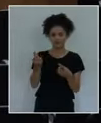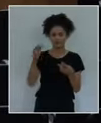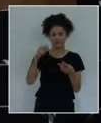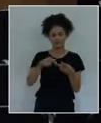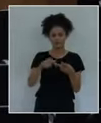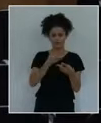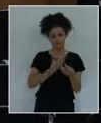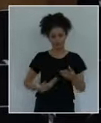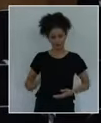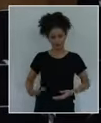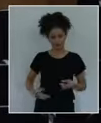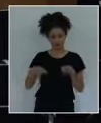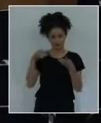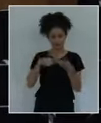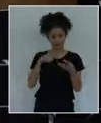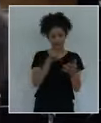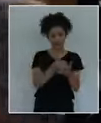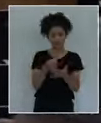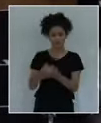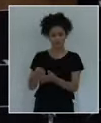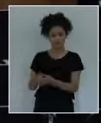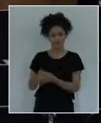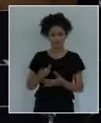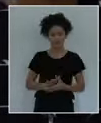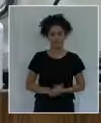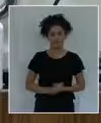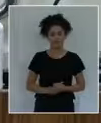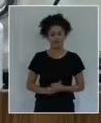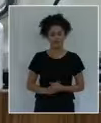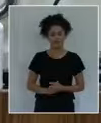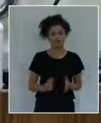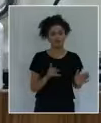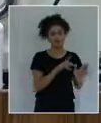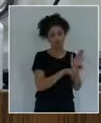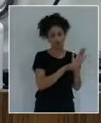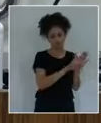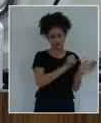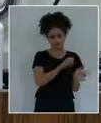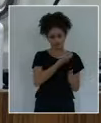Justiça, Serviços Públicos Municipais e Orçamento Tomado de Contas. Projeto de lei